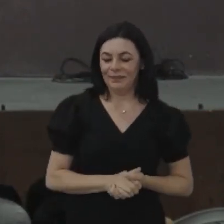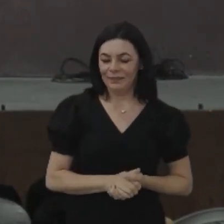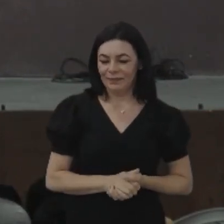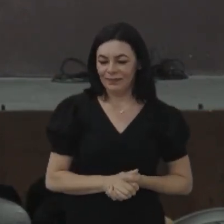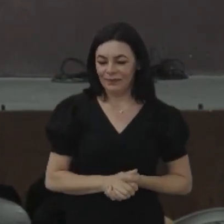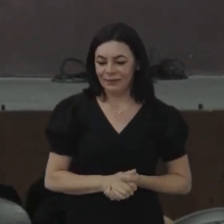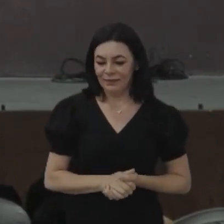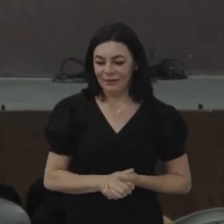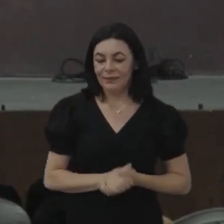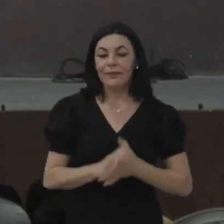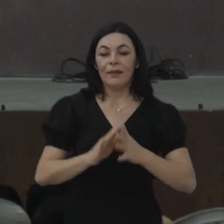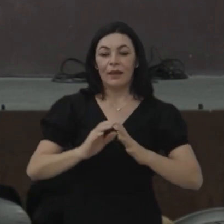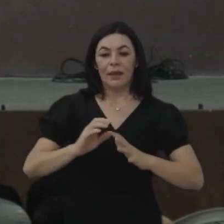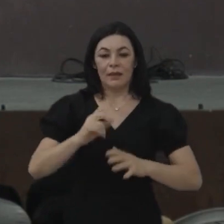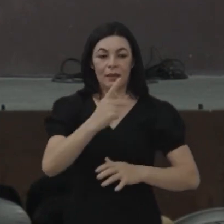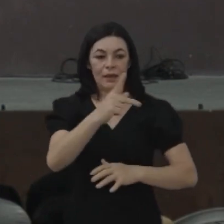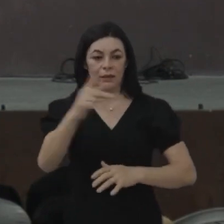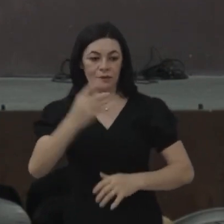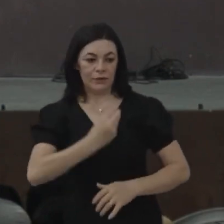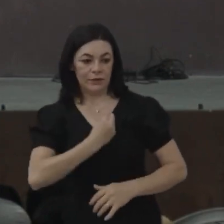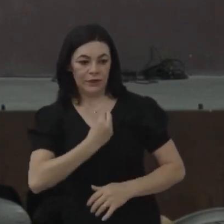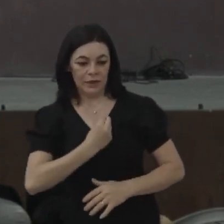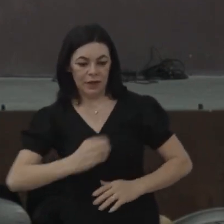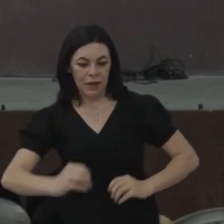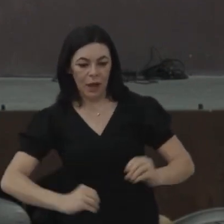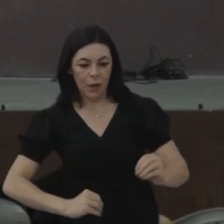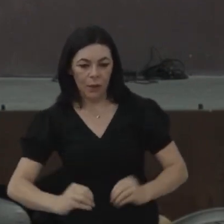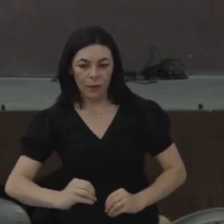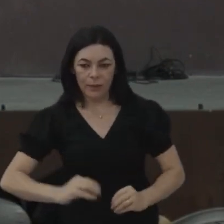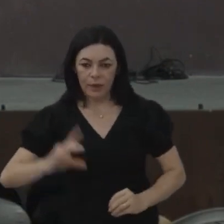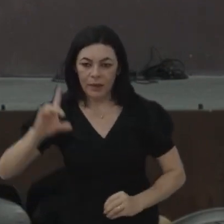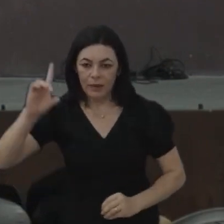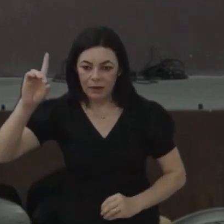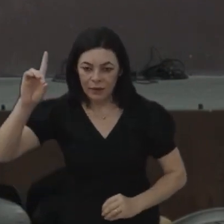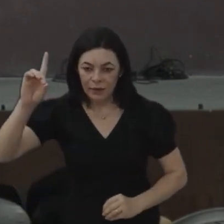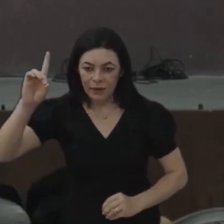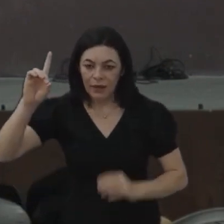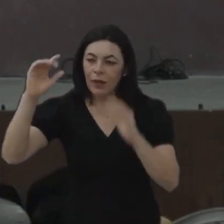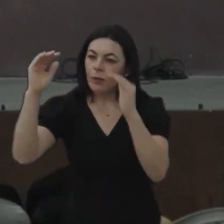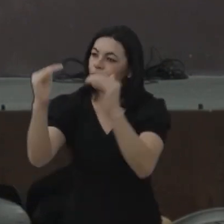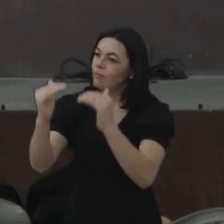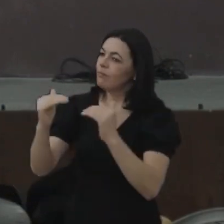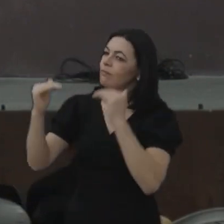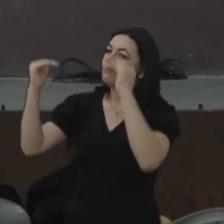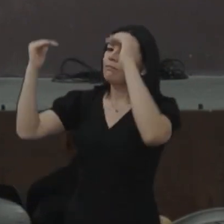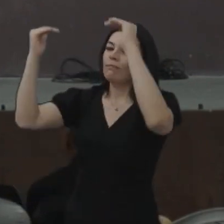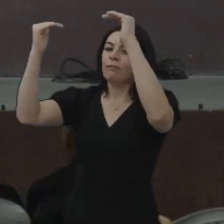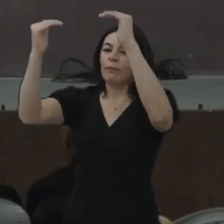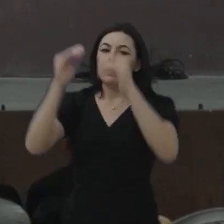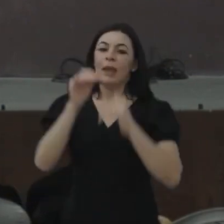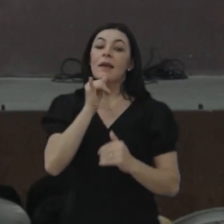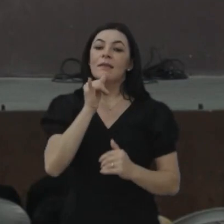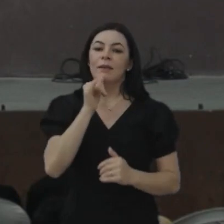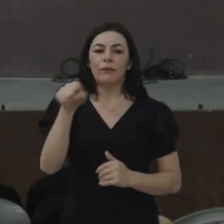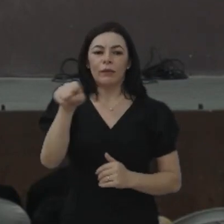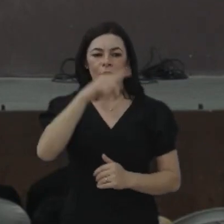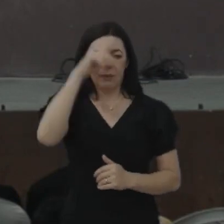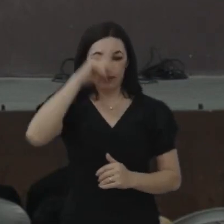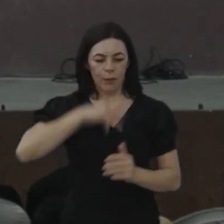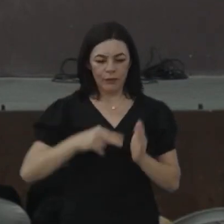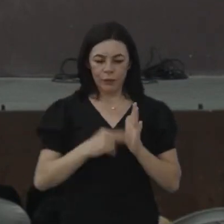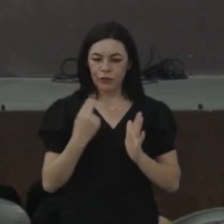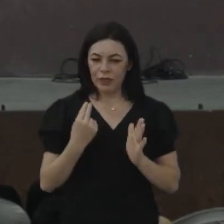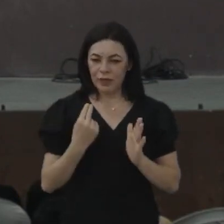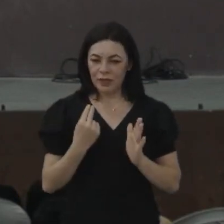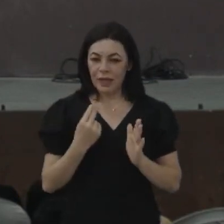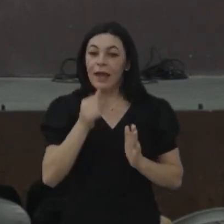A obra de Cristo na sua vida é uma obra soberana. Ninguém faz cirurgia em si mesmo. Vou